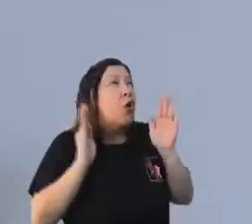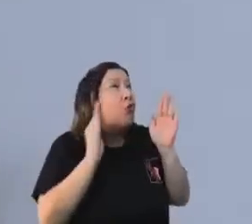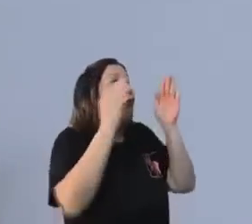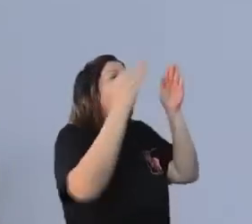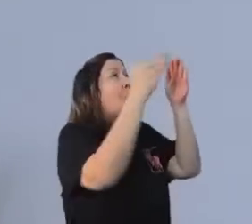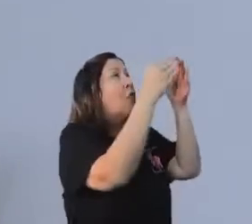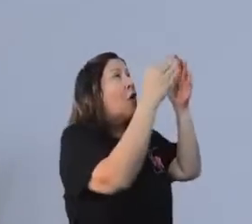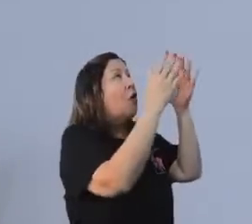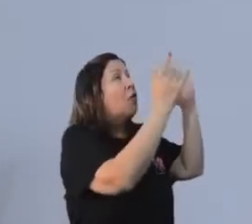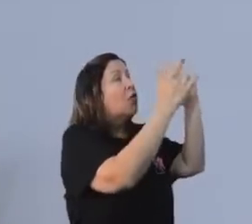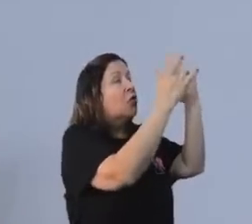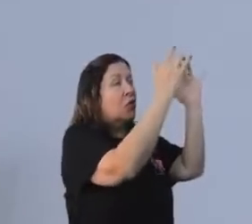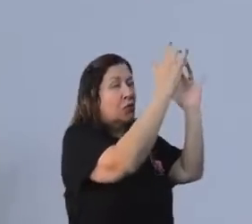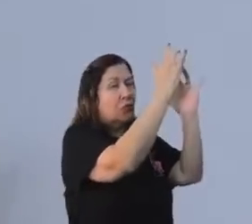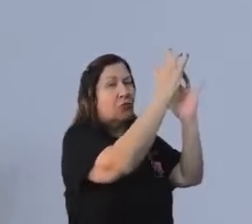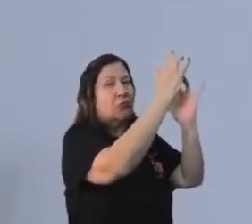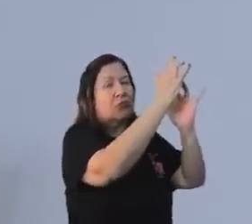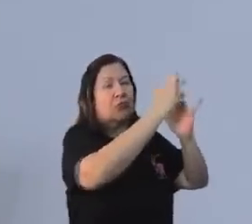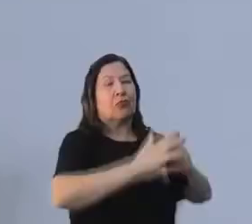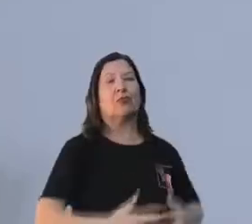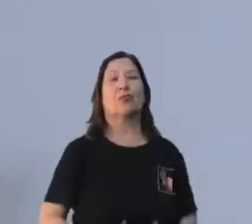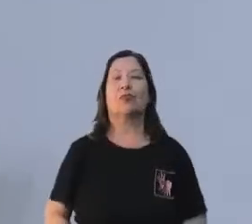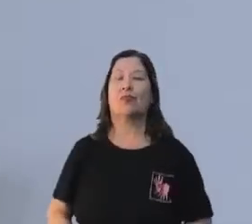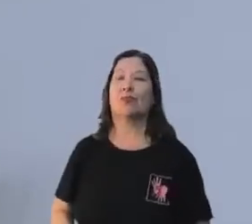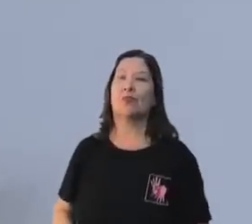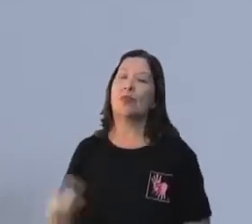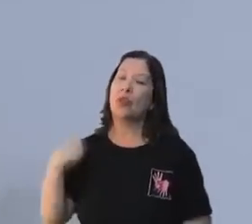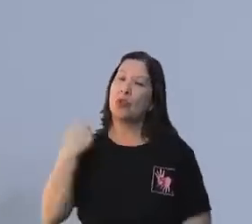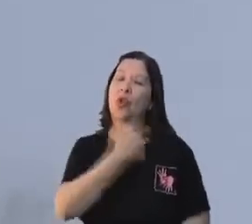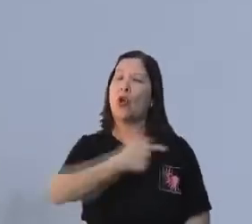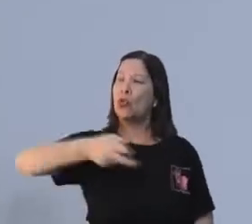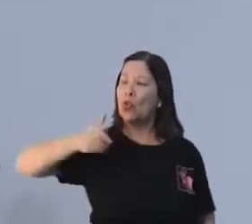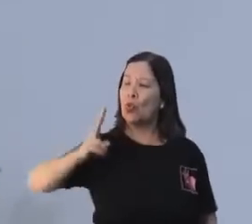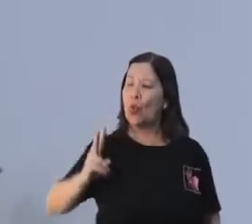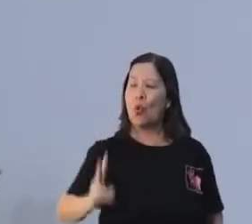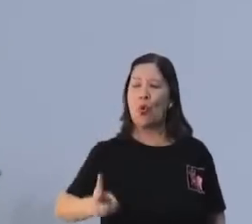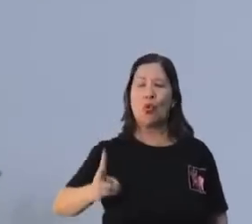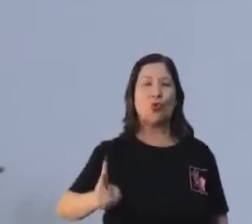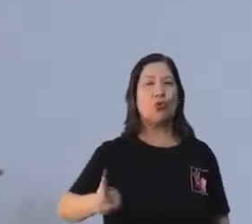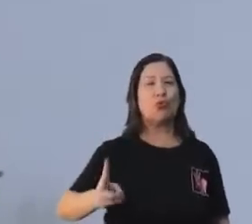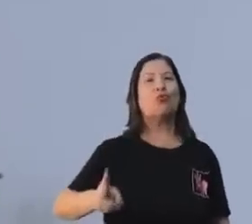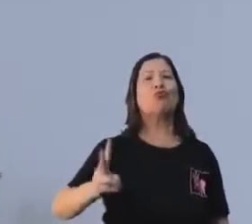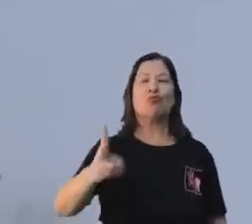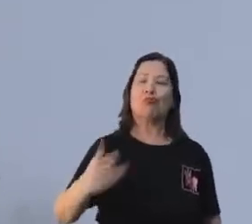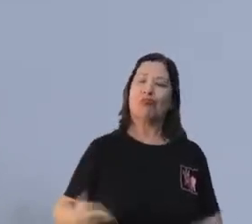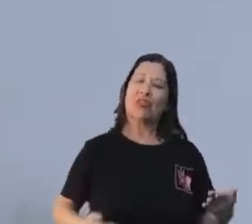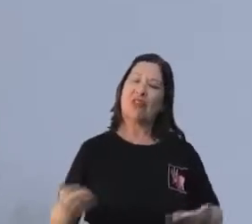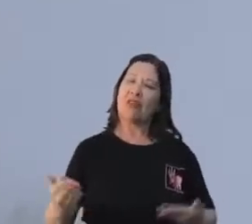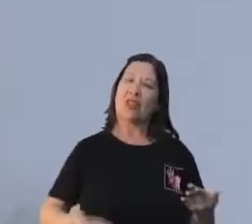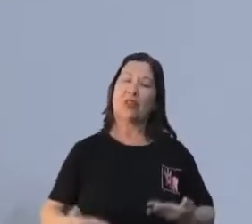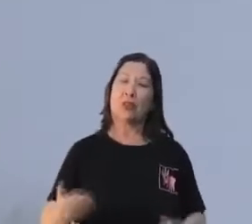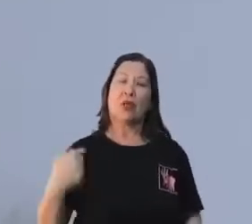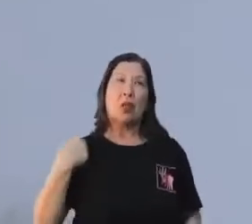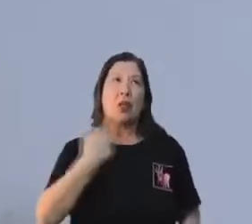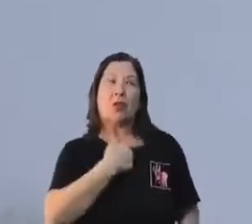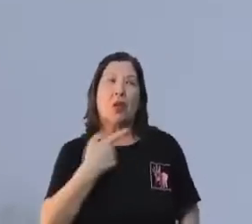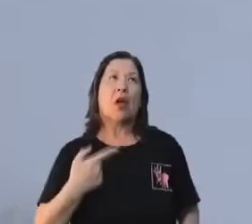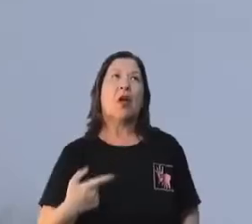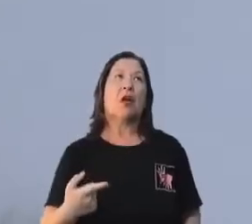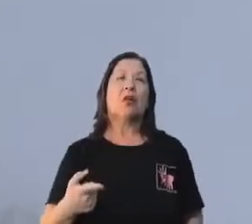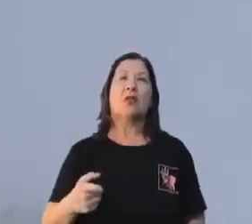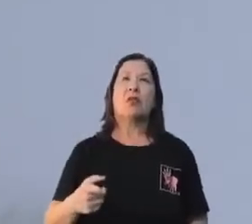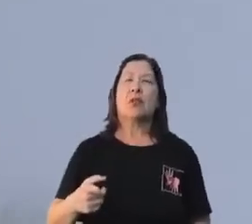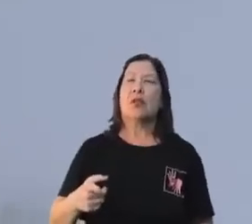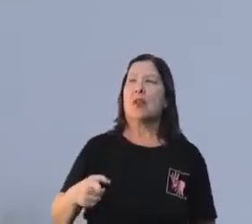murmurando, se as pessoas estão molestando, continue fazendo a obra de Deus. Você não faz para agradar a homens, você faz para a glória